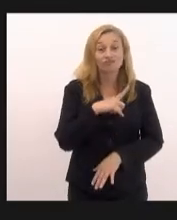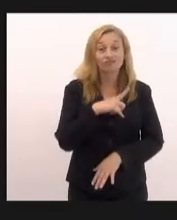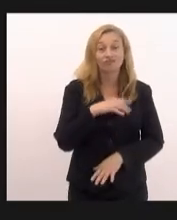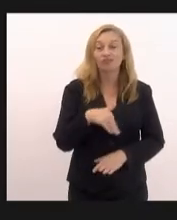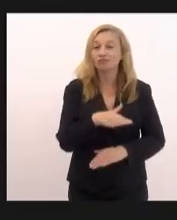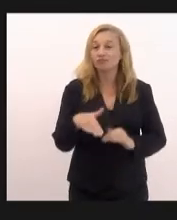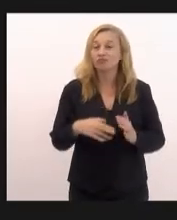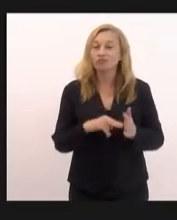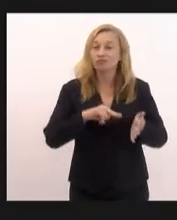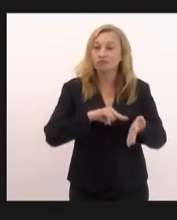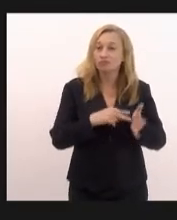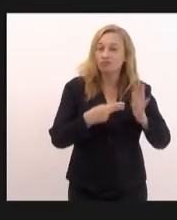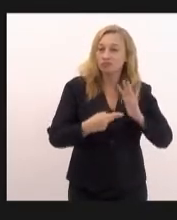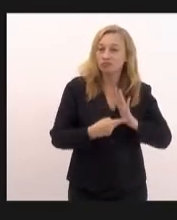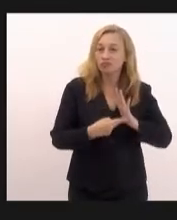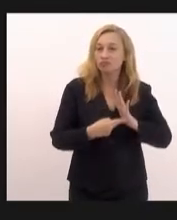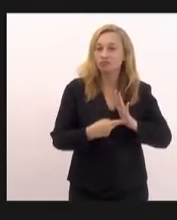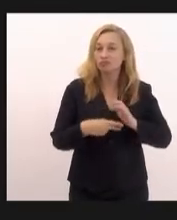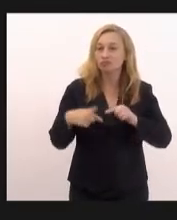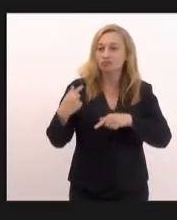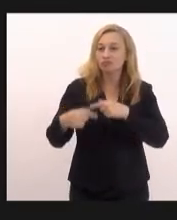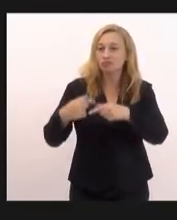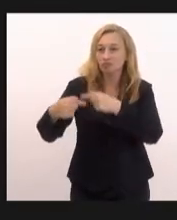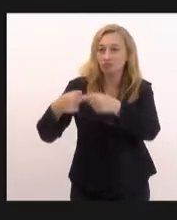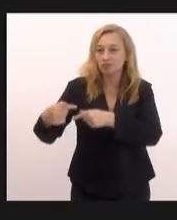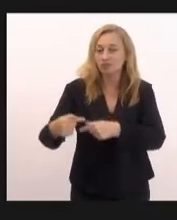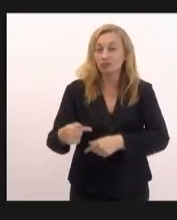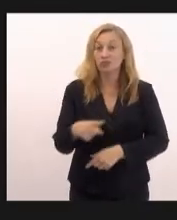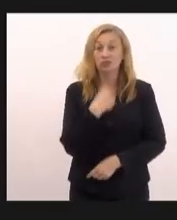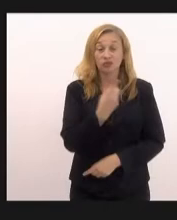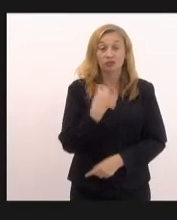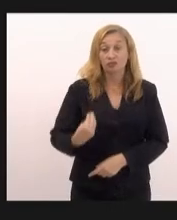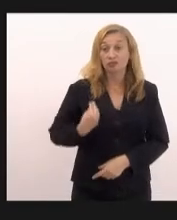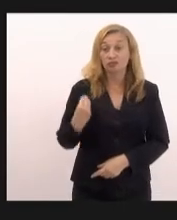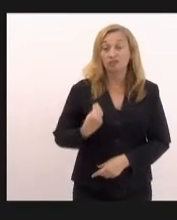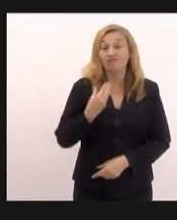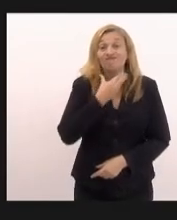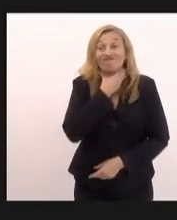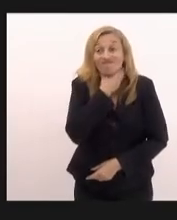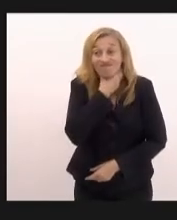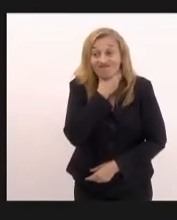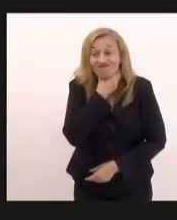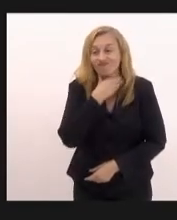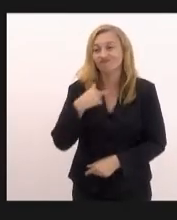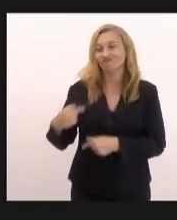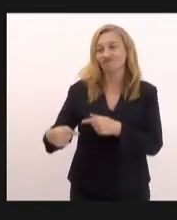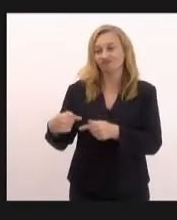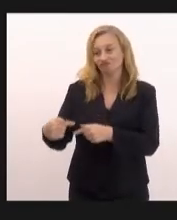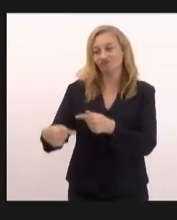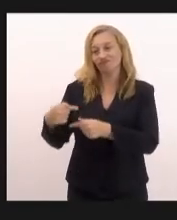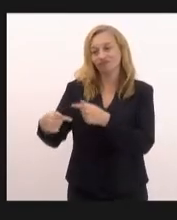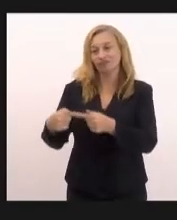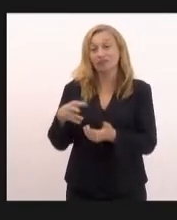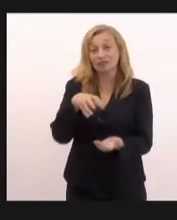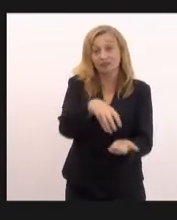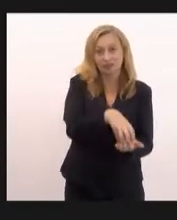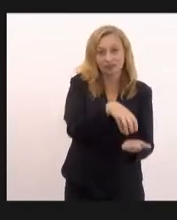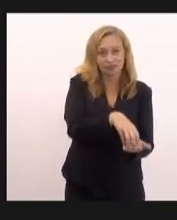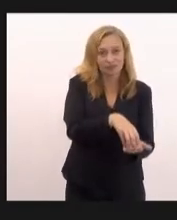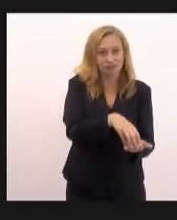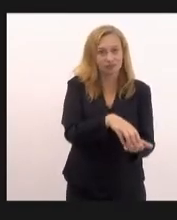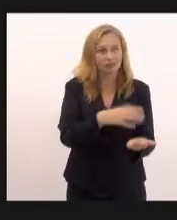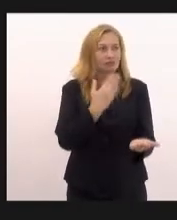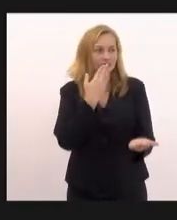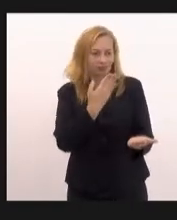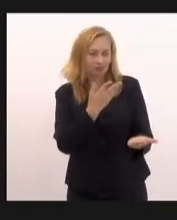significado para as gerações. Nós vivemos numa crise geracional e centros deste tipo, pode